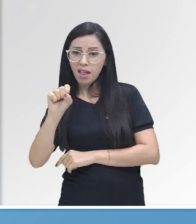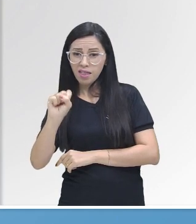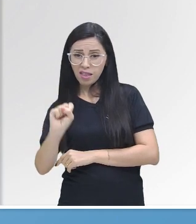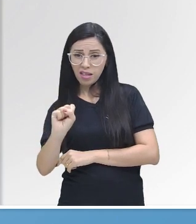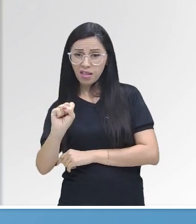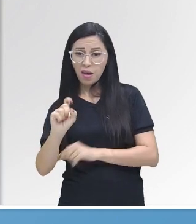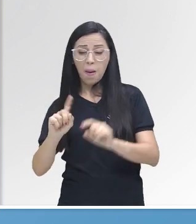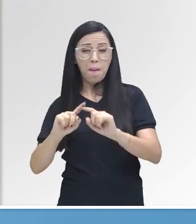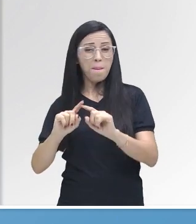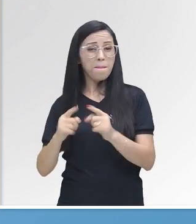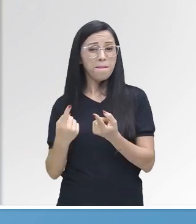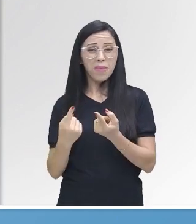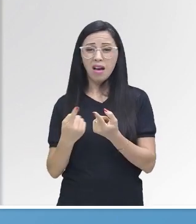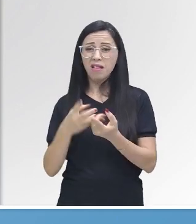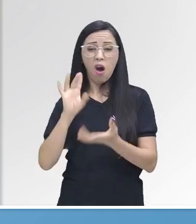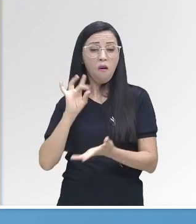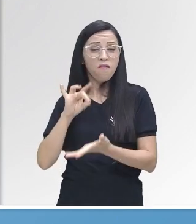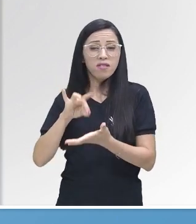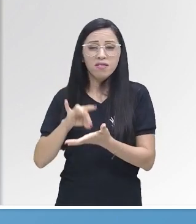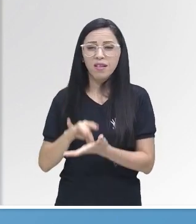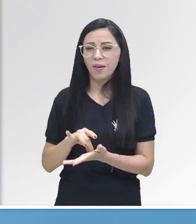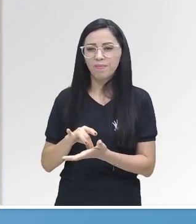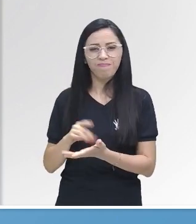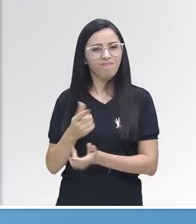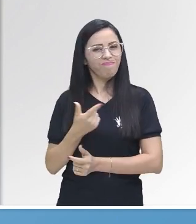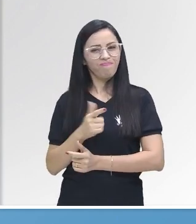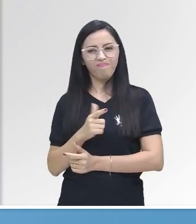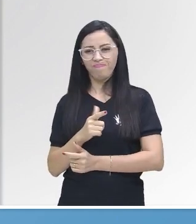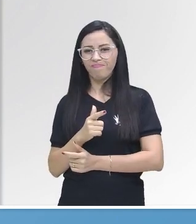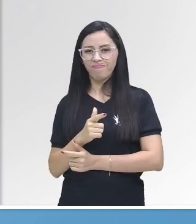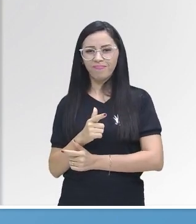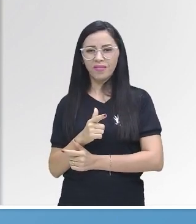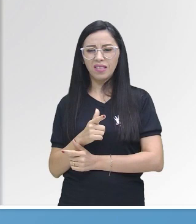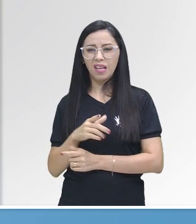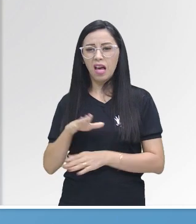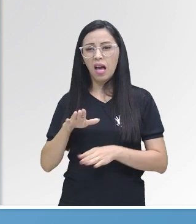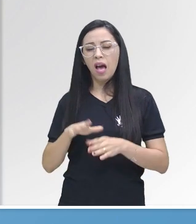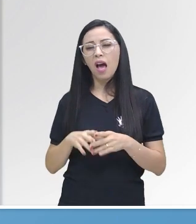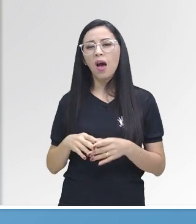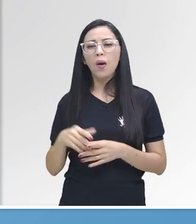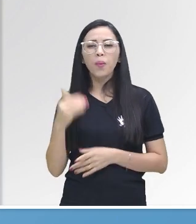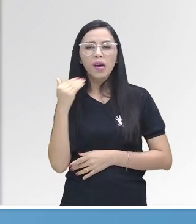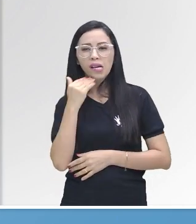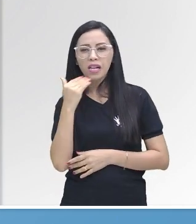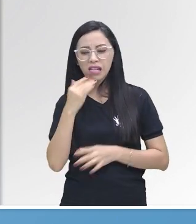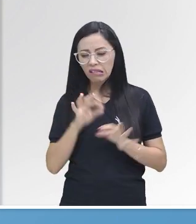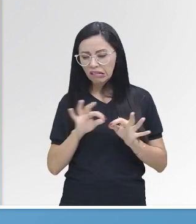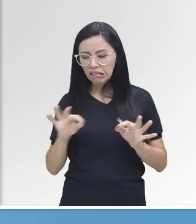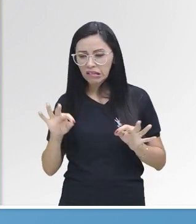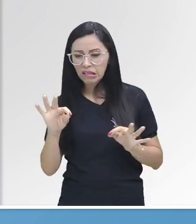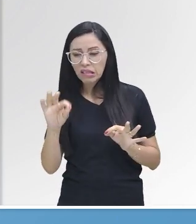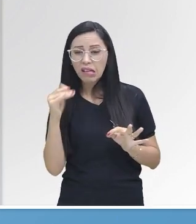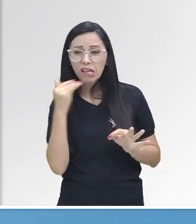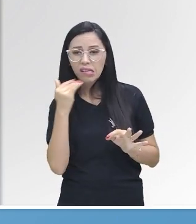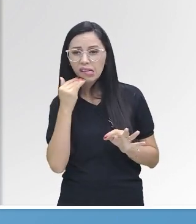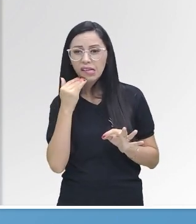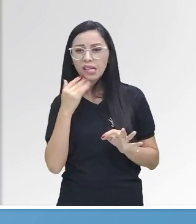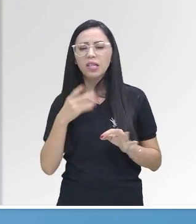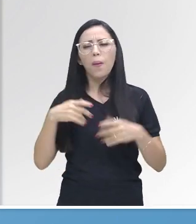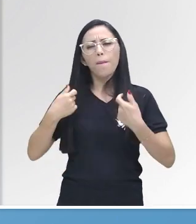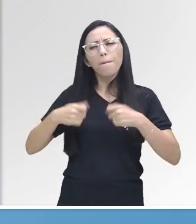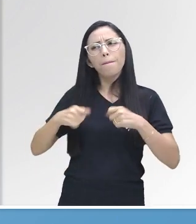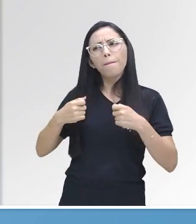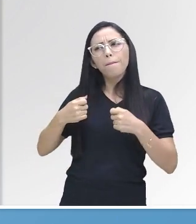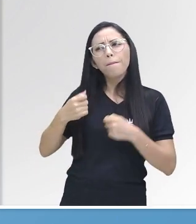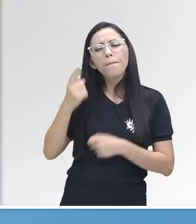não tinham uma medida padrão. Um saía maior, o outro saía menor, foi quando resolveram fazer, estudar e resolveram